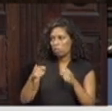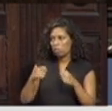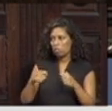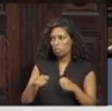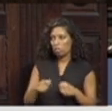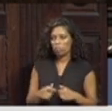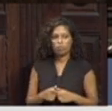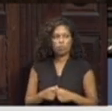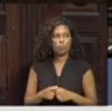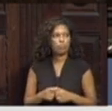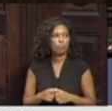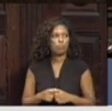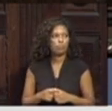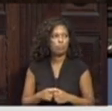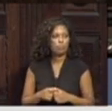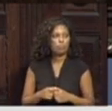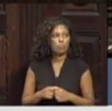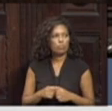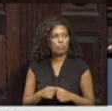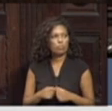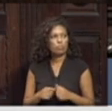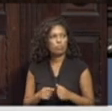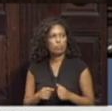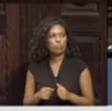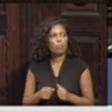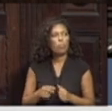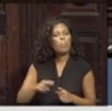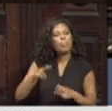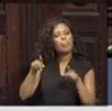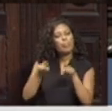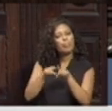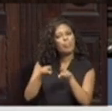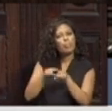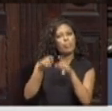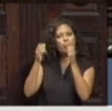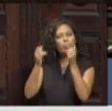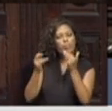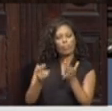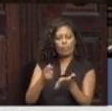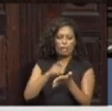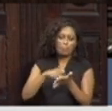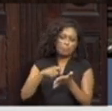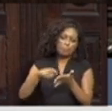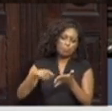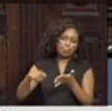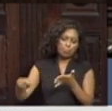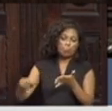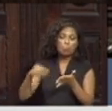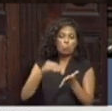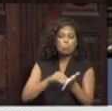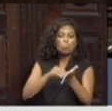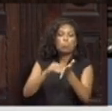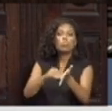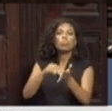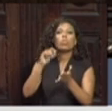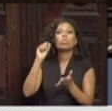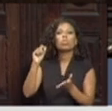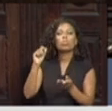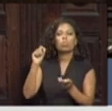numa verdadeira maratona para conseguir essas certidões, para que o atendimento do município pudesse voltar